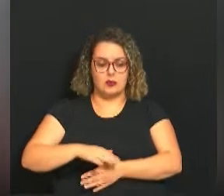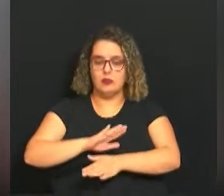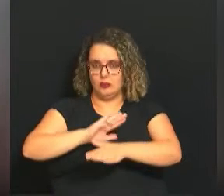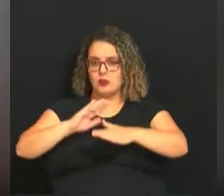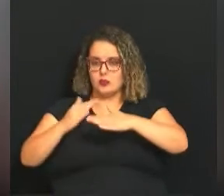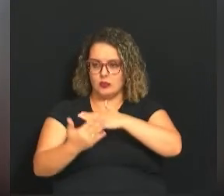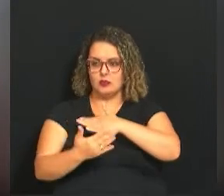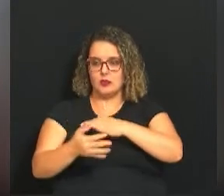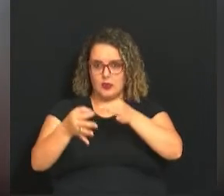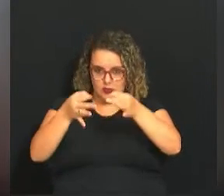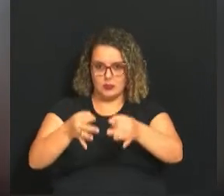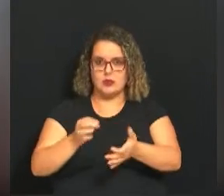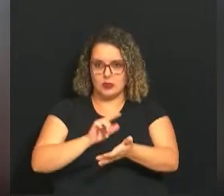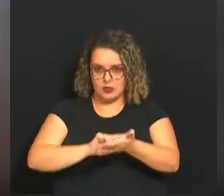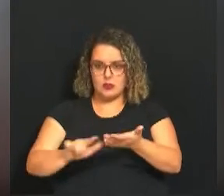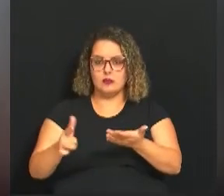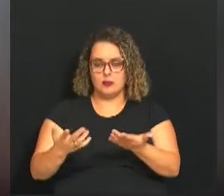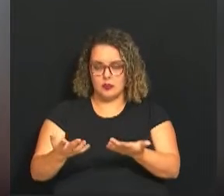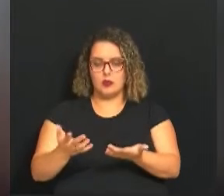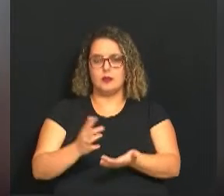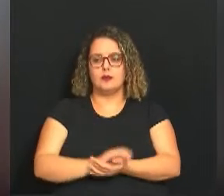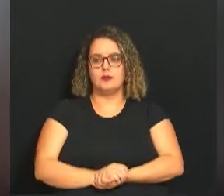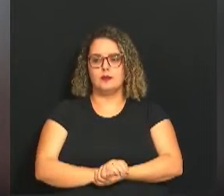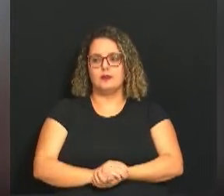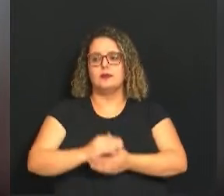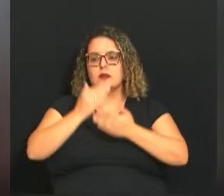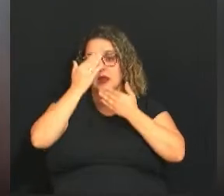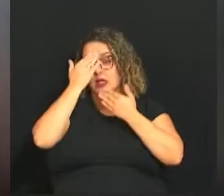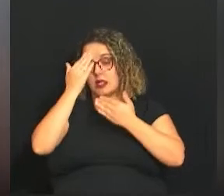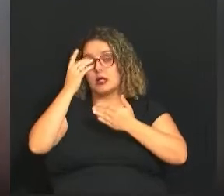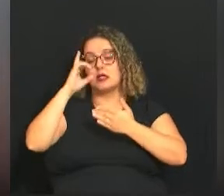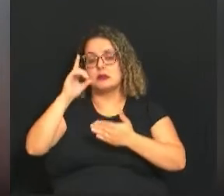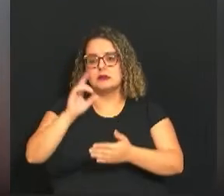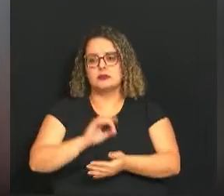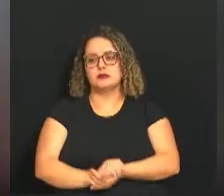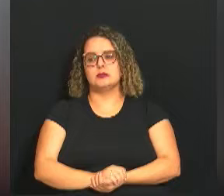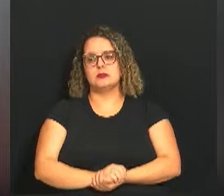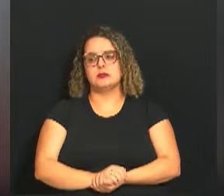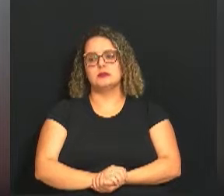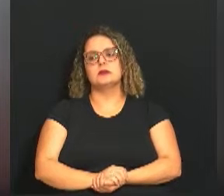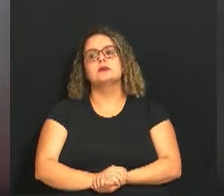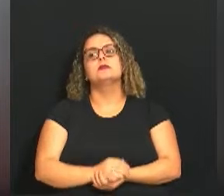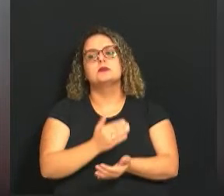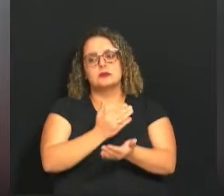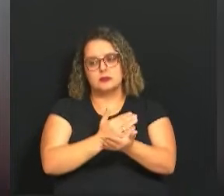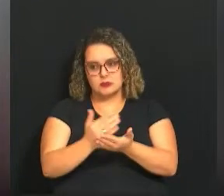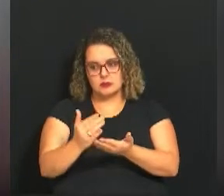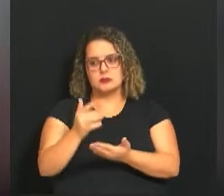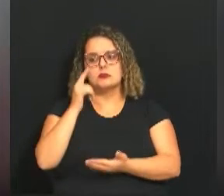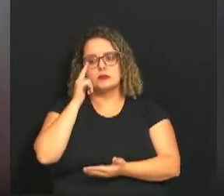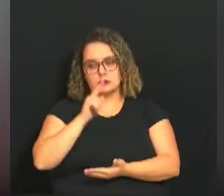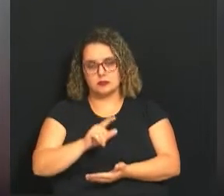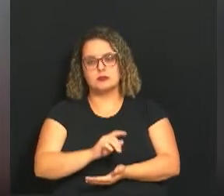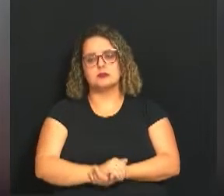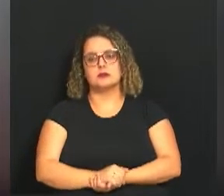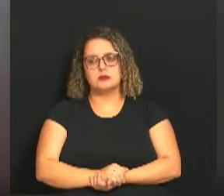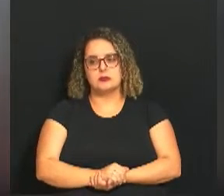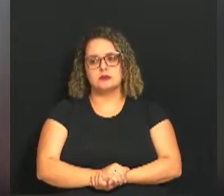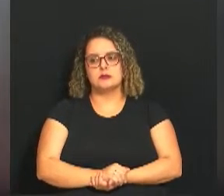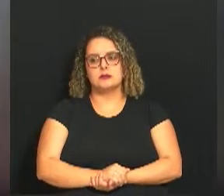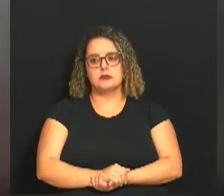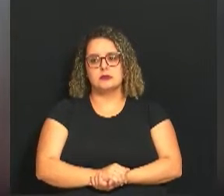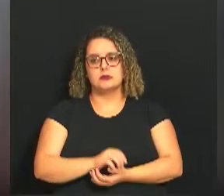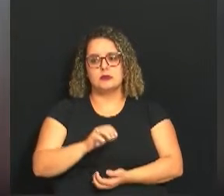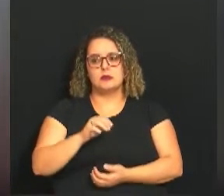mais limpo. E graças a Deus, até agora estamos fazendo. Aqui na Eduardo Magalhães também, próximo